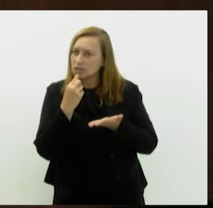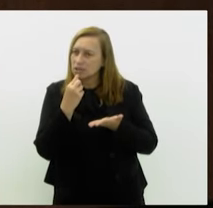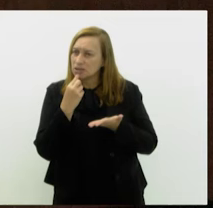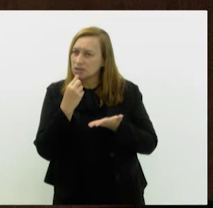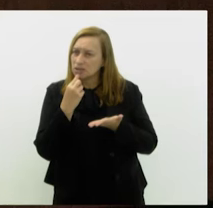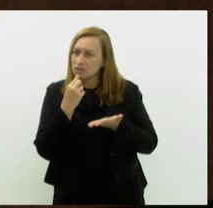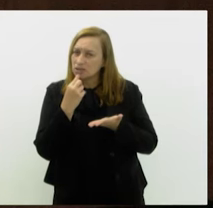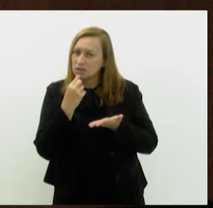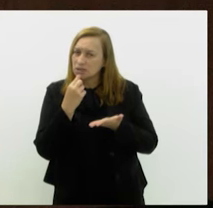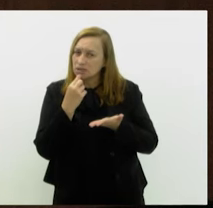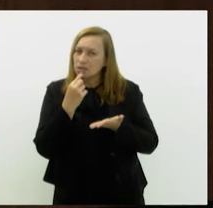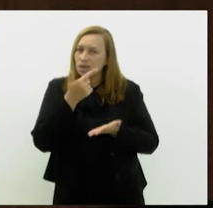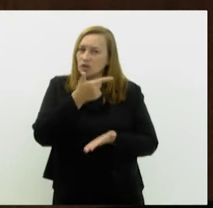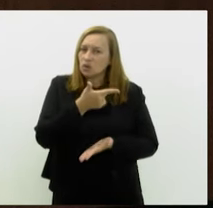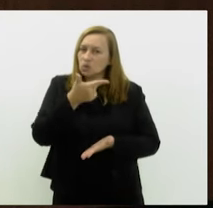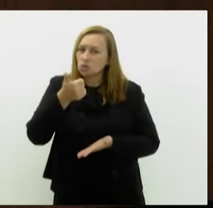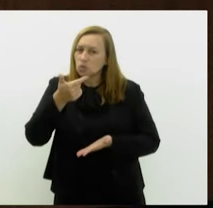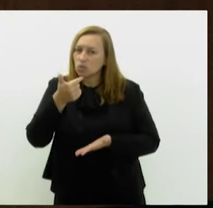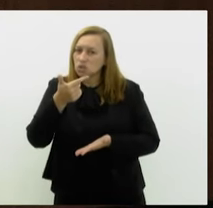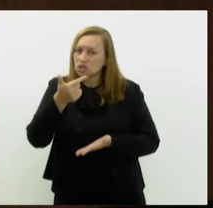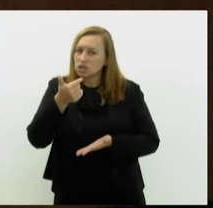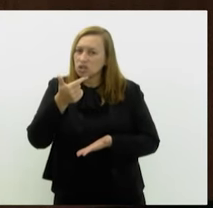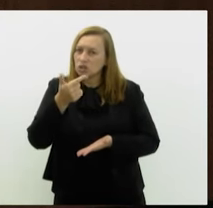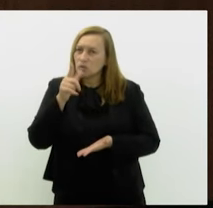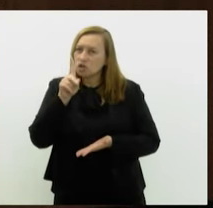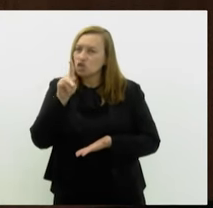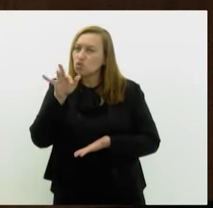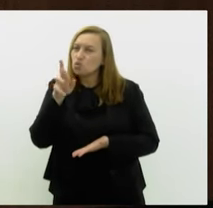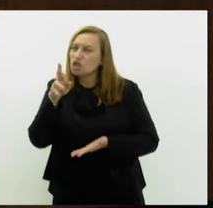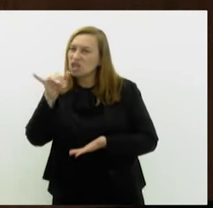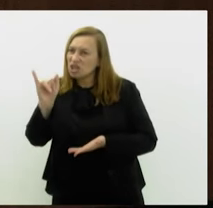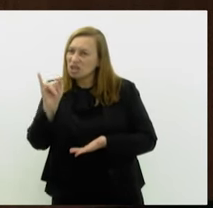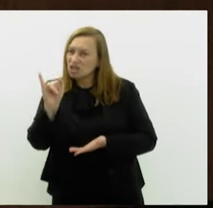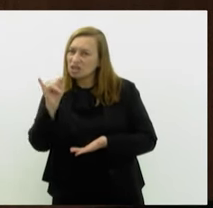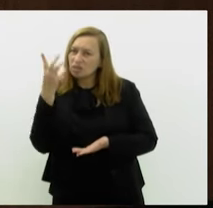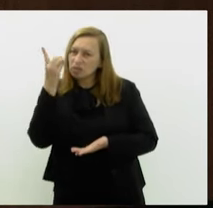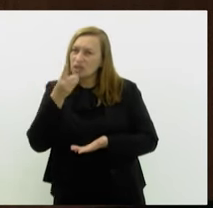É o 12º, do Iuri.